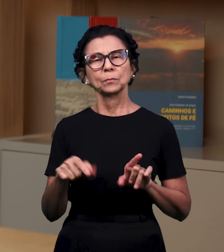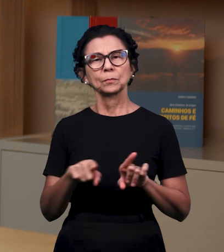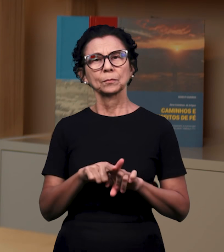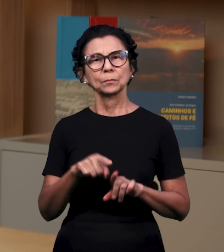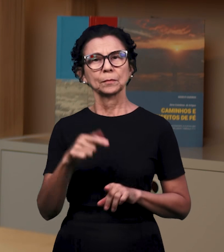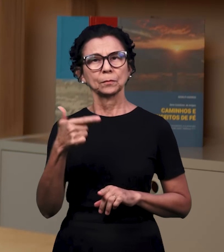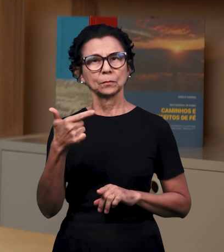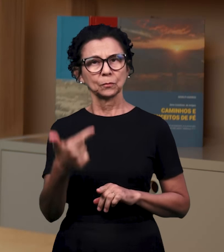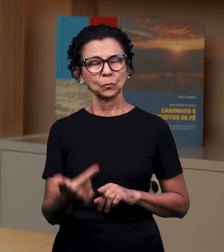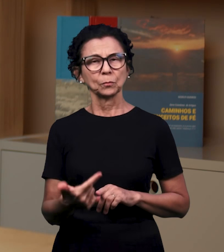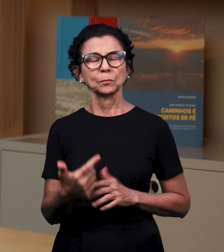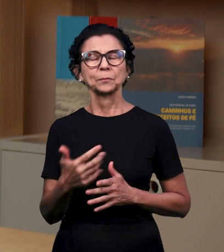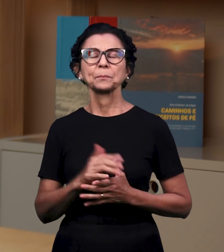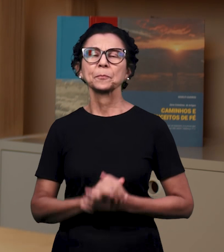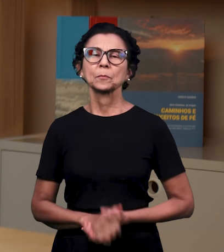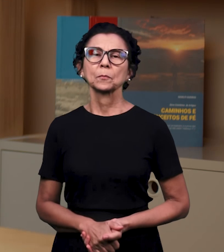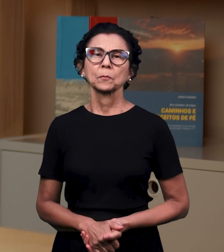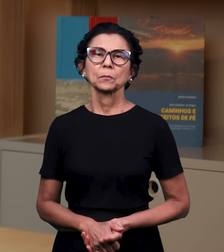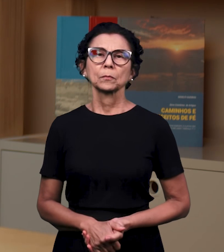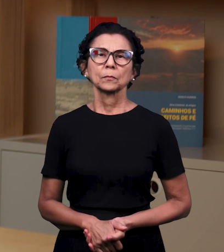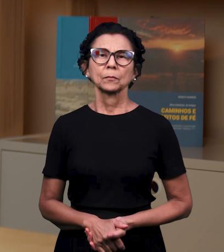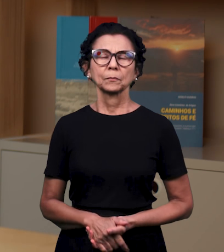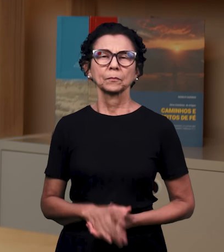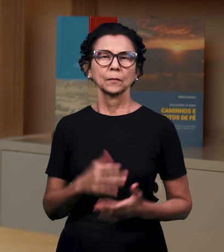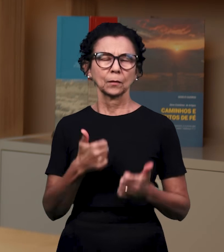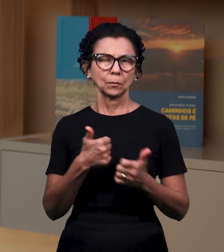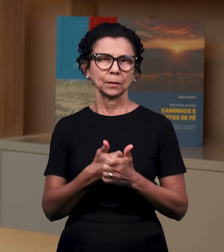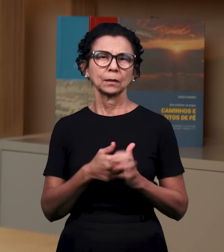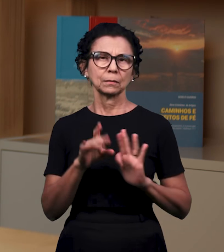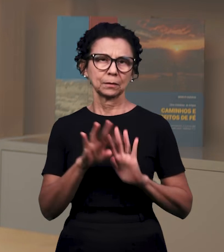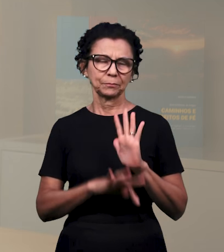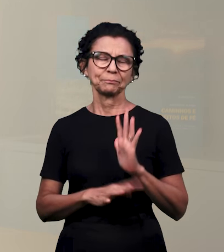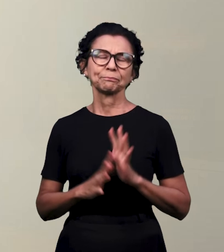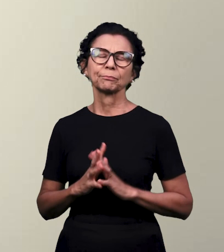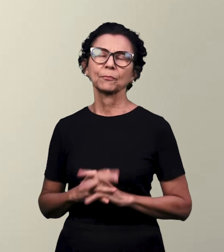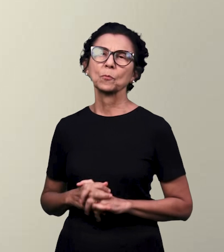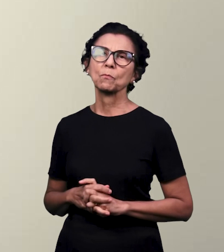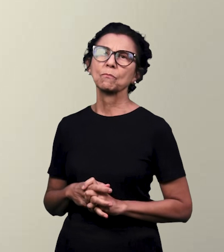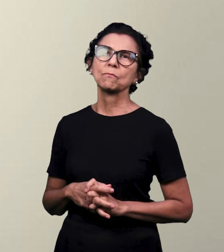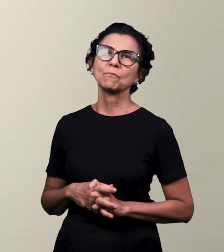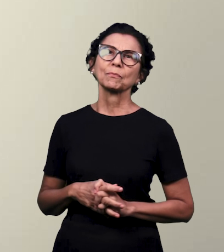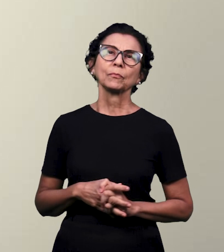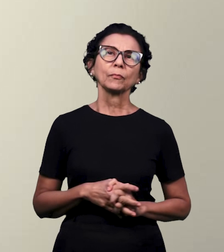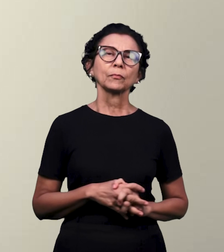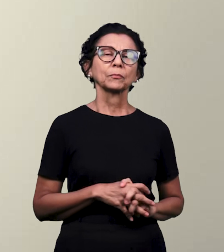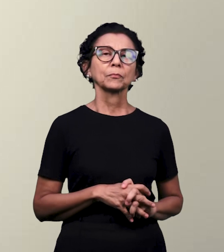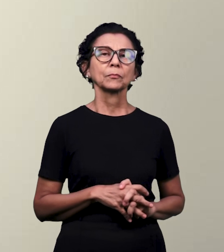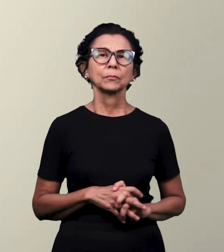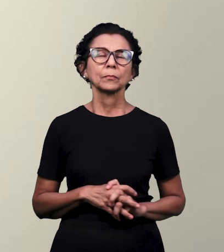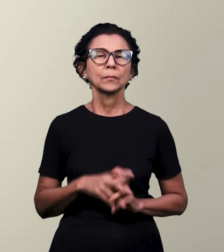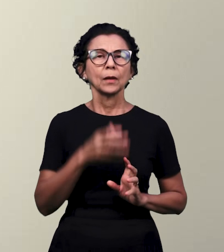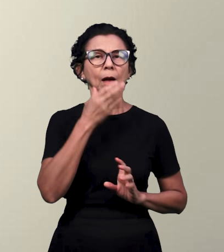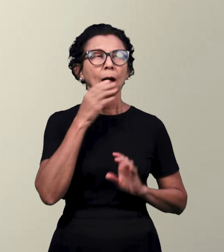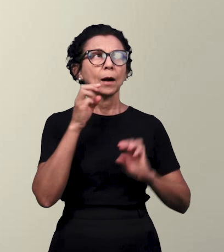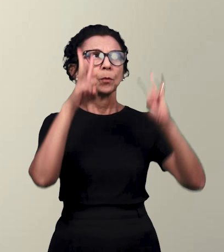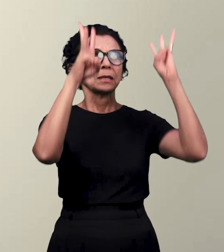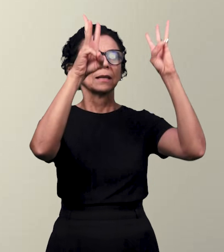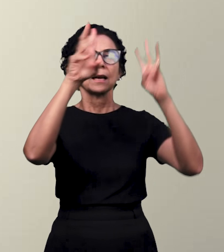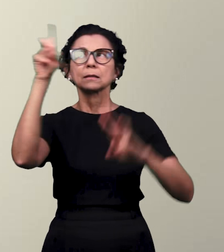que está nos acompanhando pode ler conosco esse texto que diz assim: Depois falou o Senhor